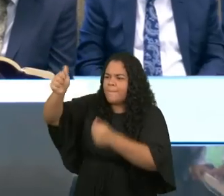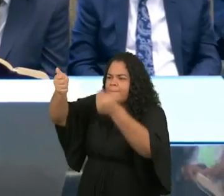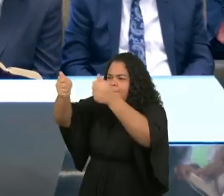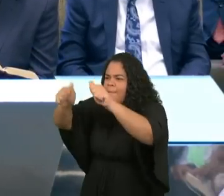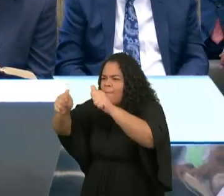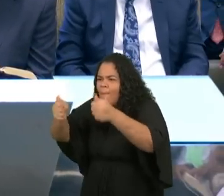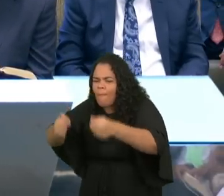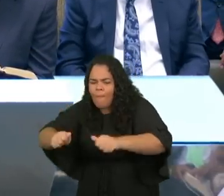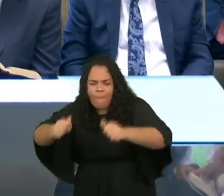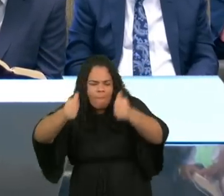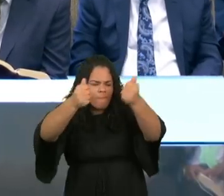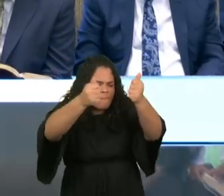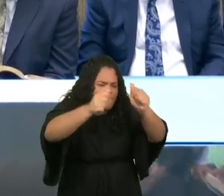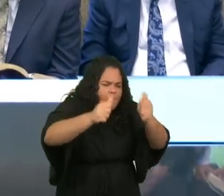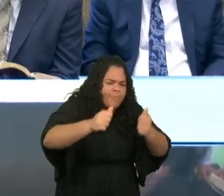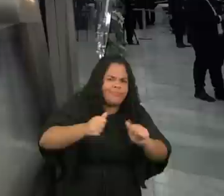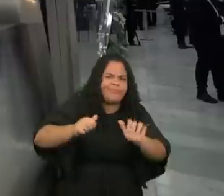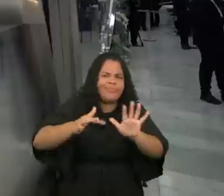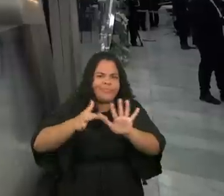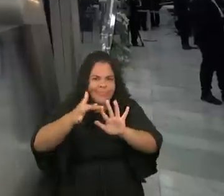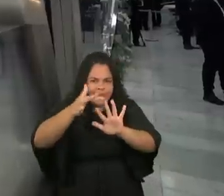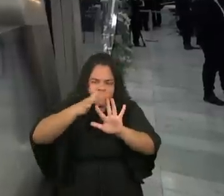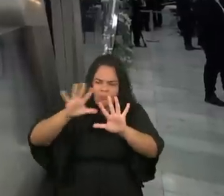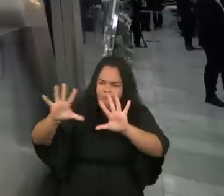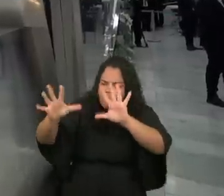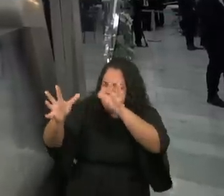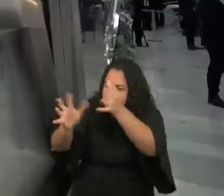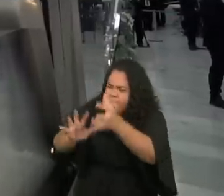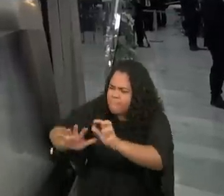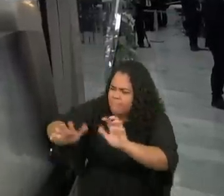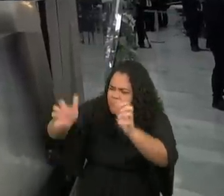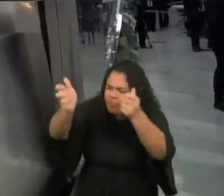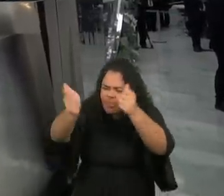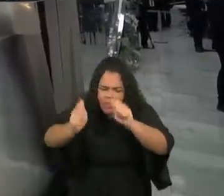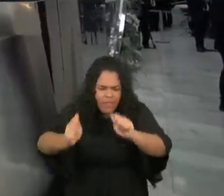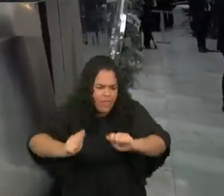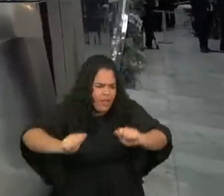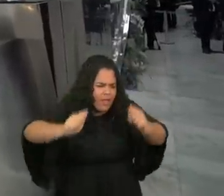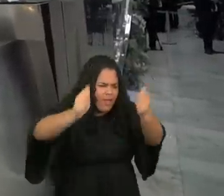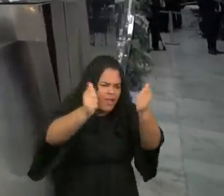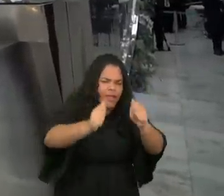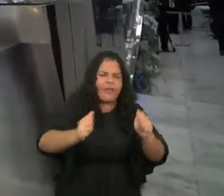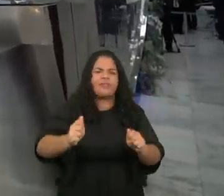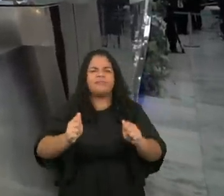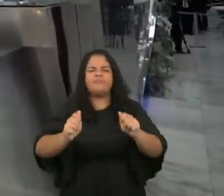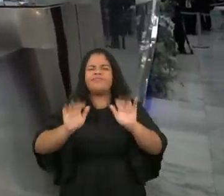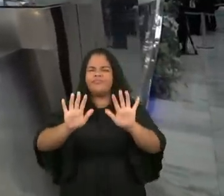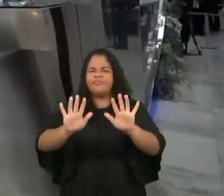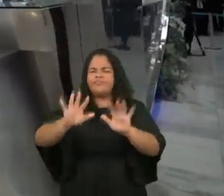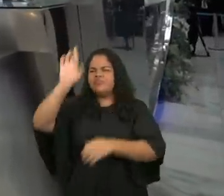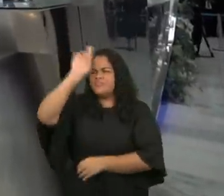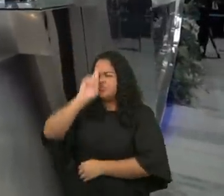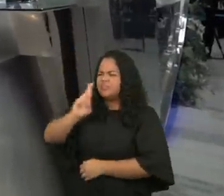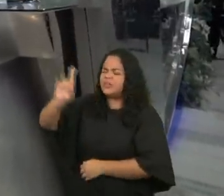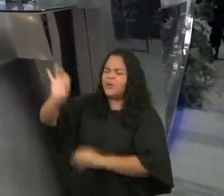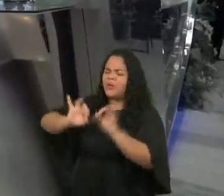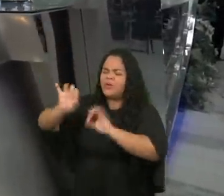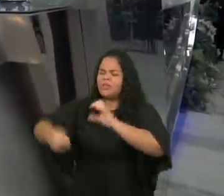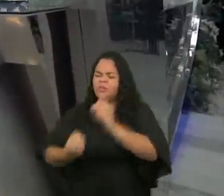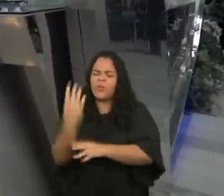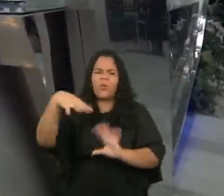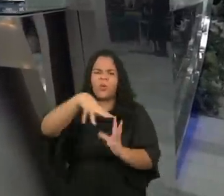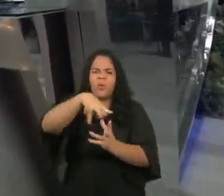marcas digitais. E fundou-a. Não a criou para estar vazias, mas a formou para